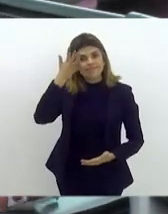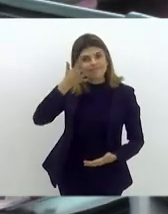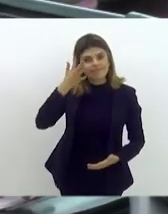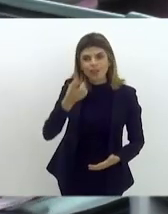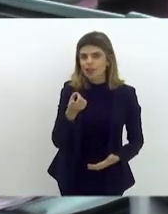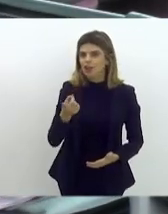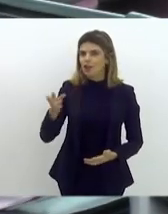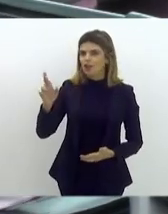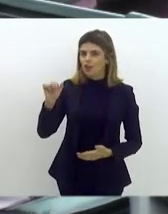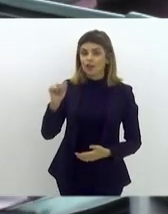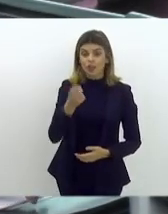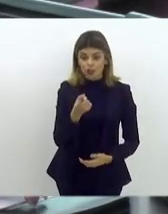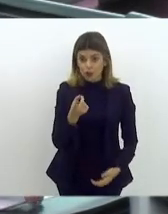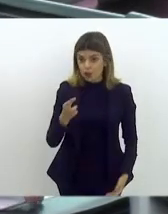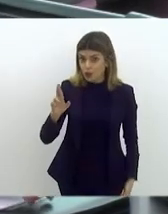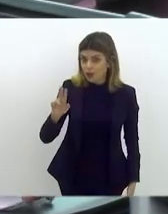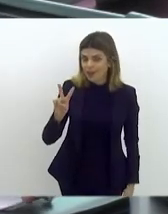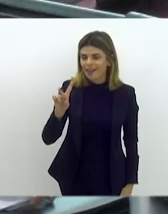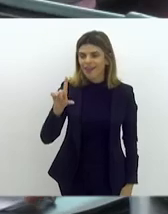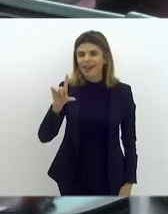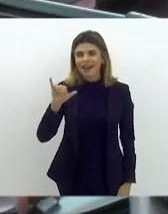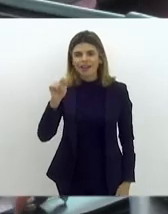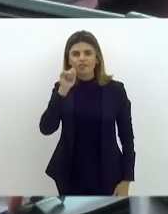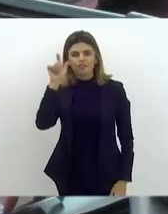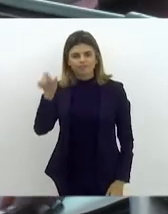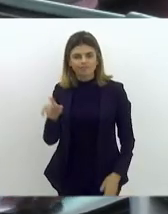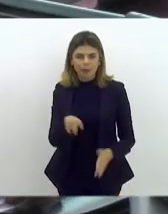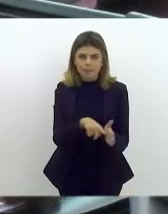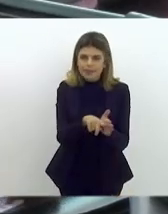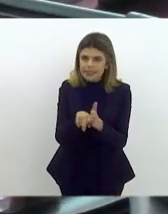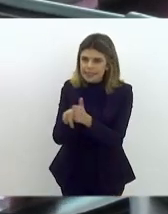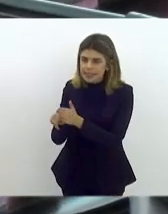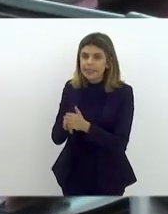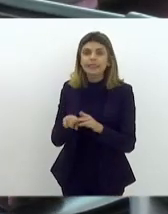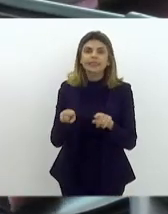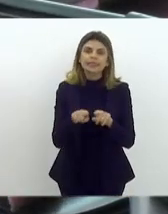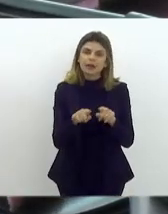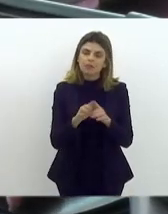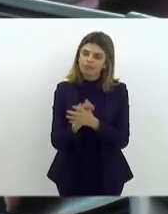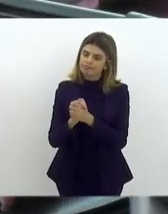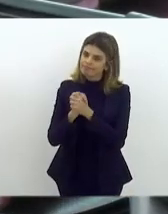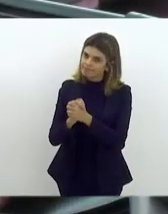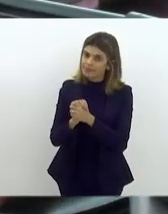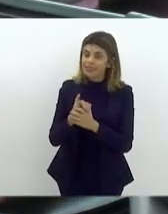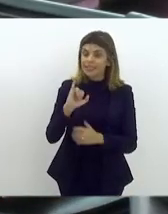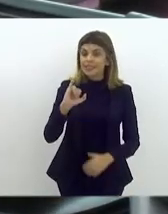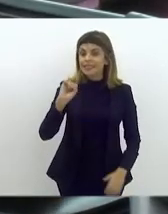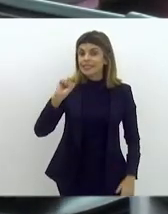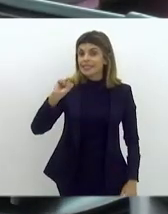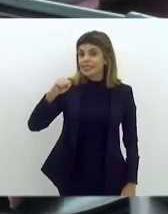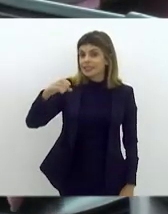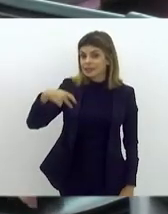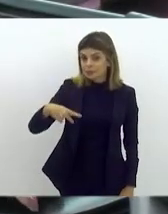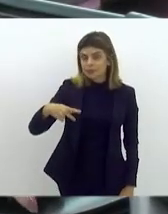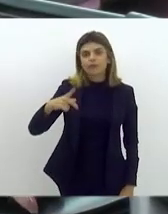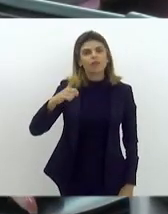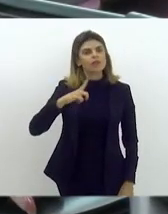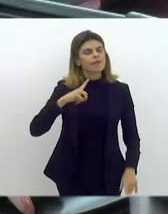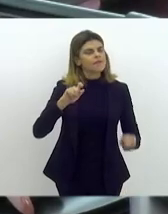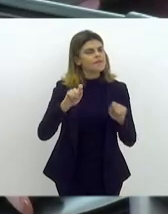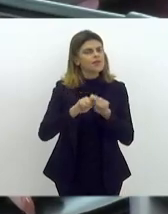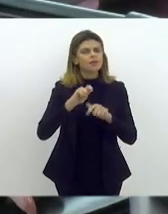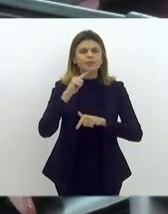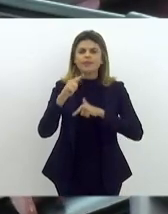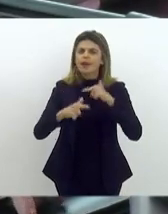a doutora Lívia a doutora Elisângela pesquisadora e saudar o Instituto IFPI que tem feito um excelente